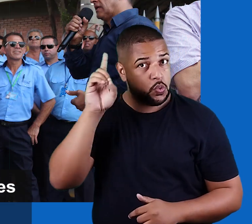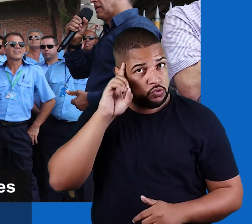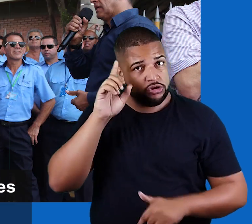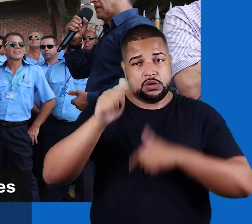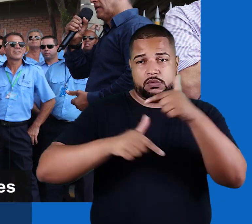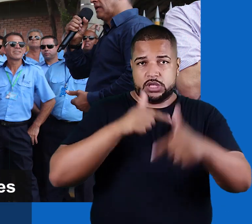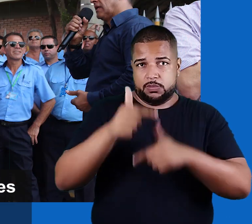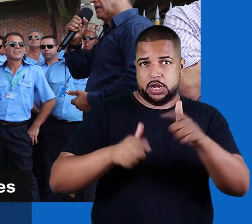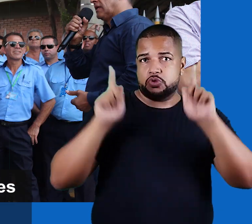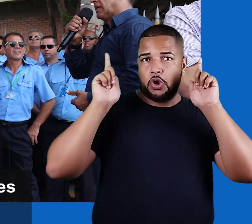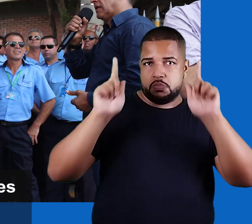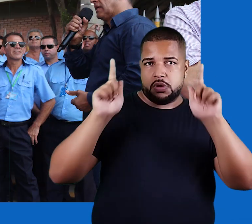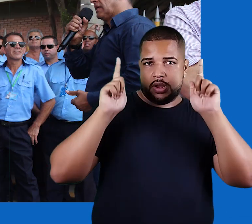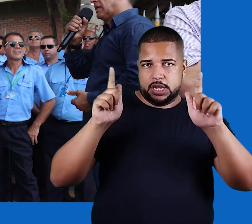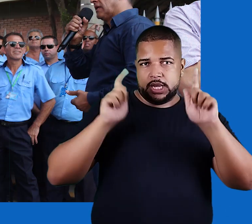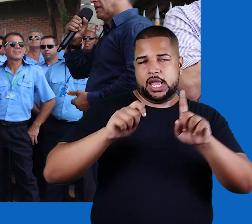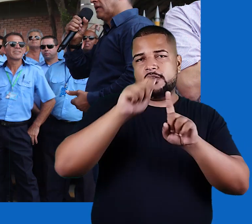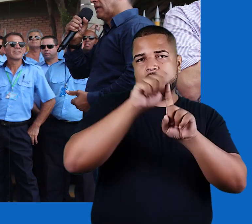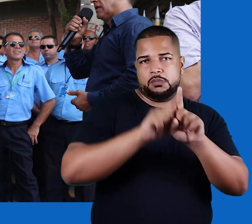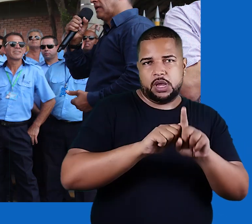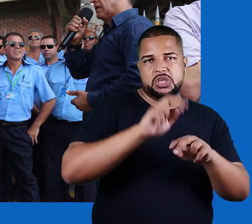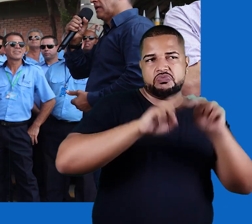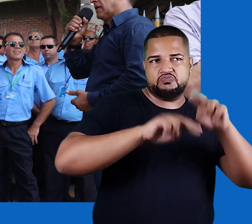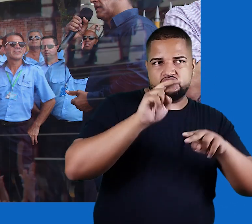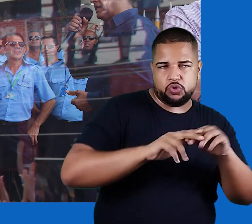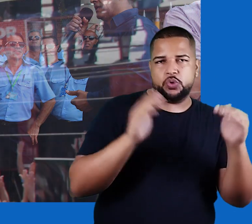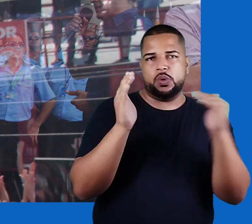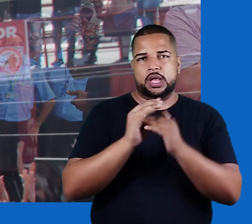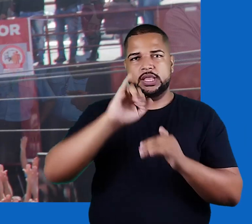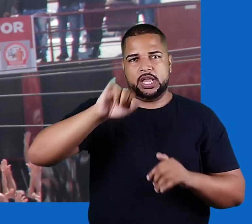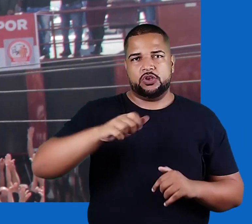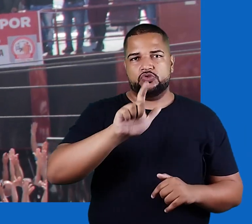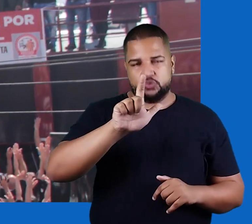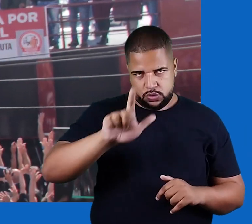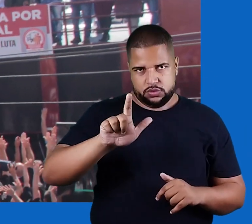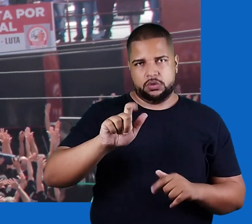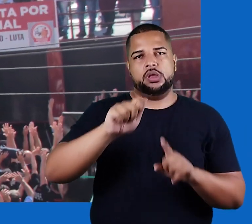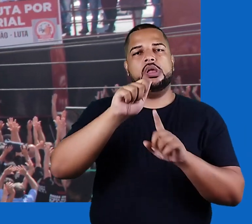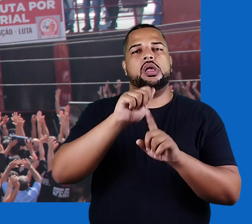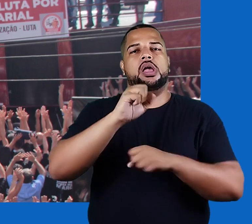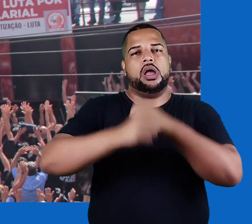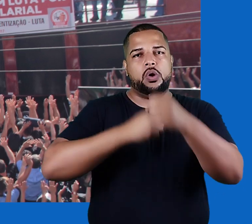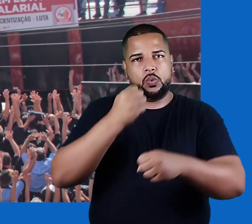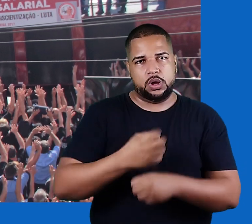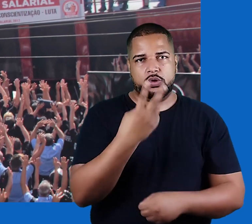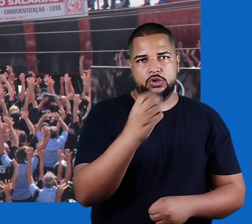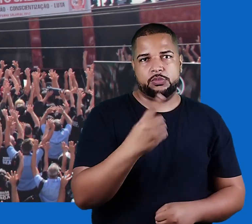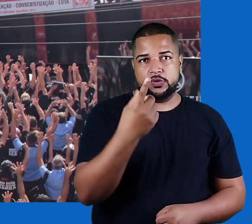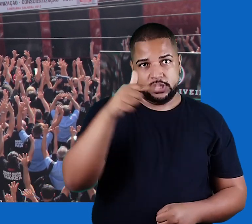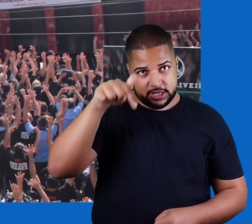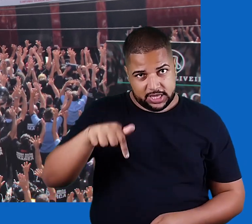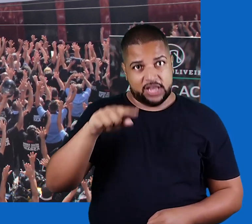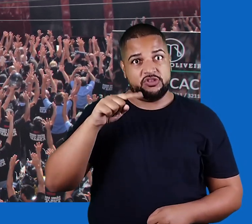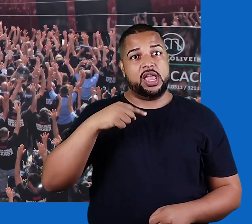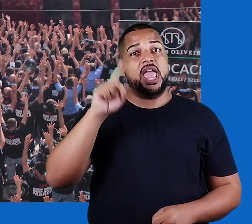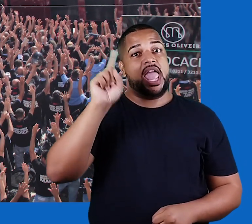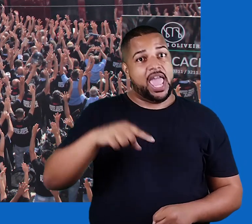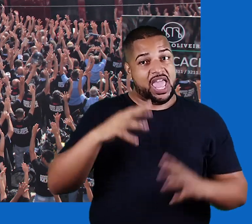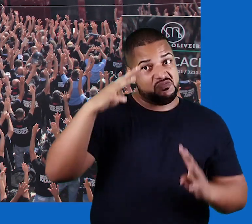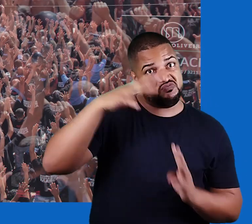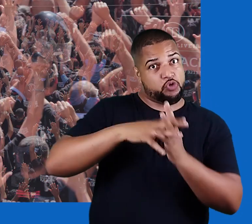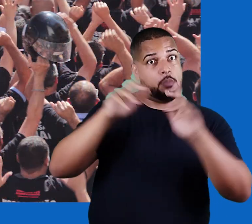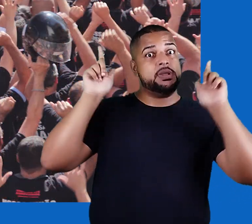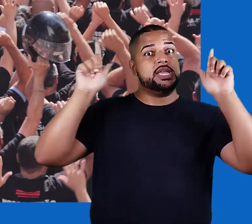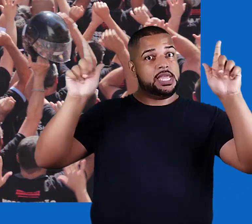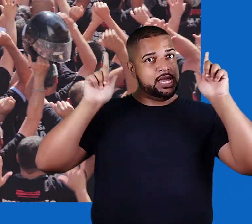dos transportes de Sorocaba, entre junho e julho de 2017, entrou para a história como a maior greve